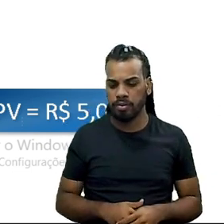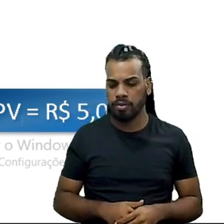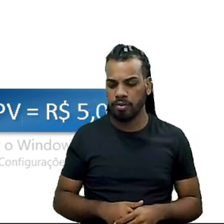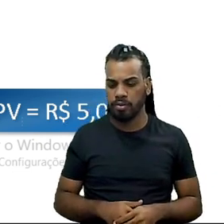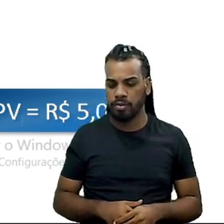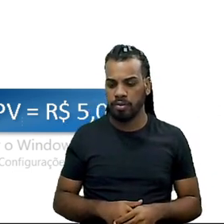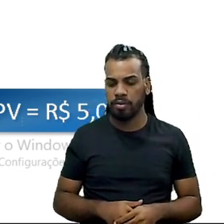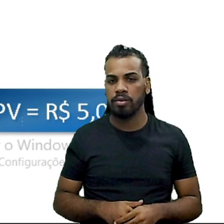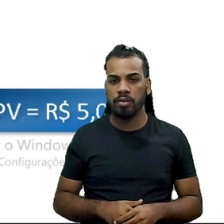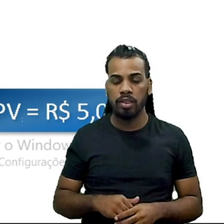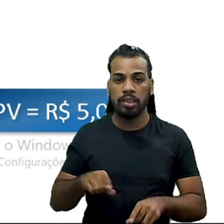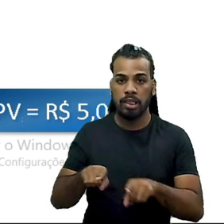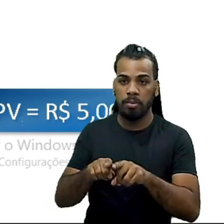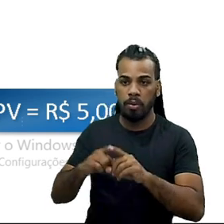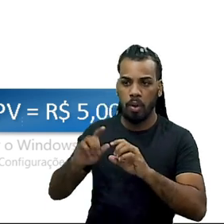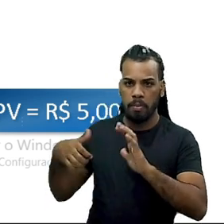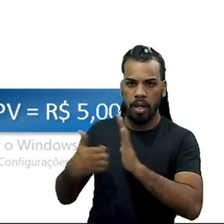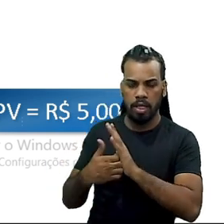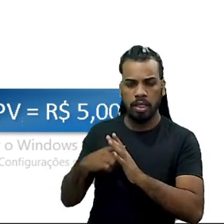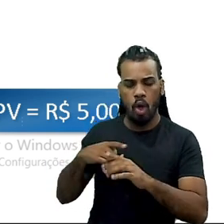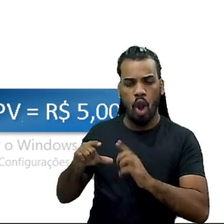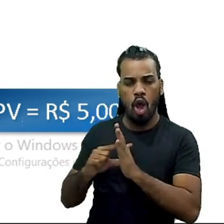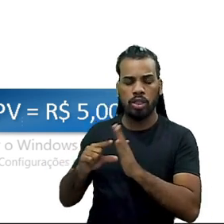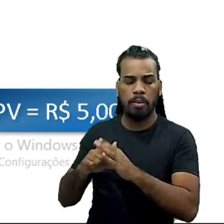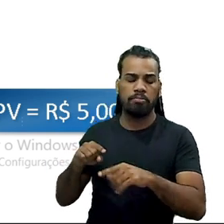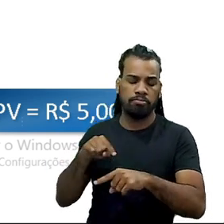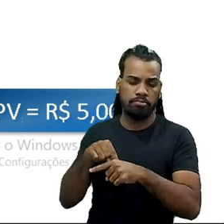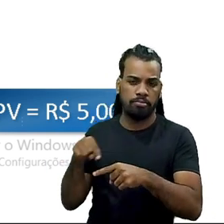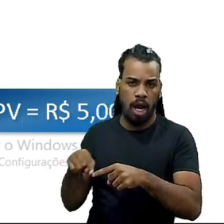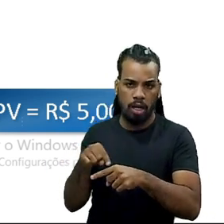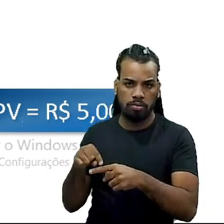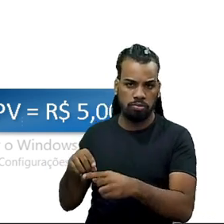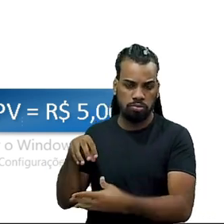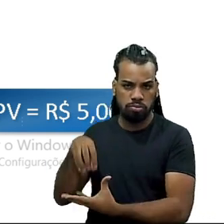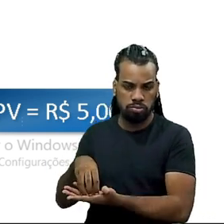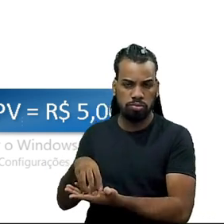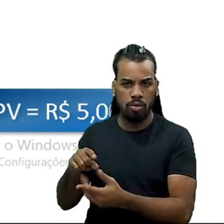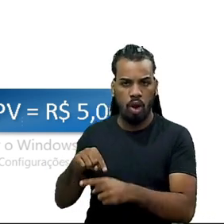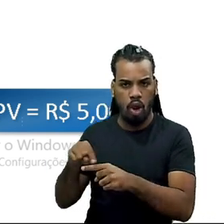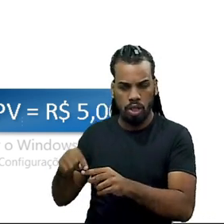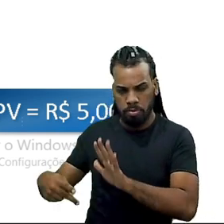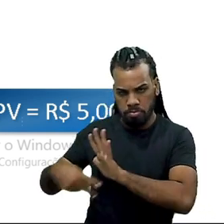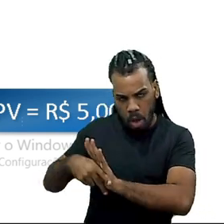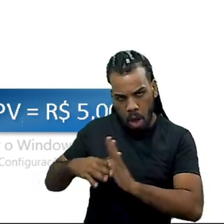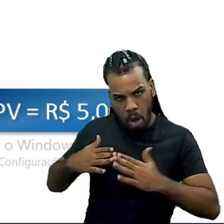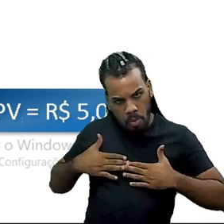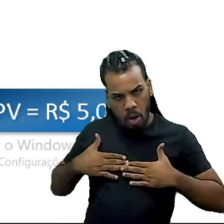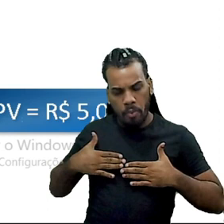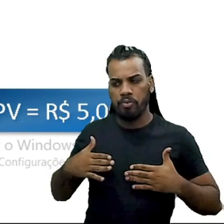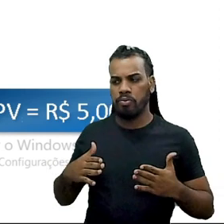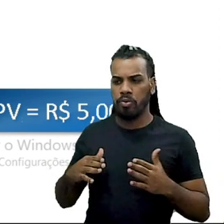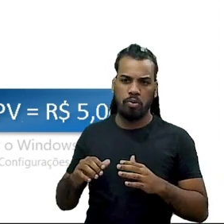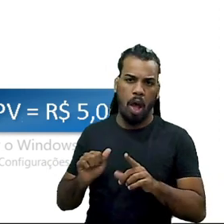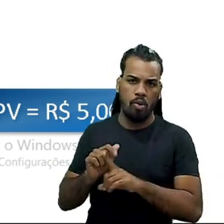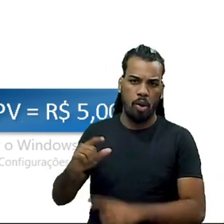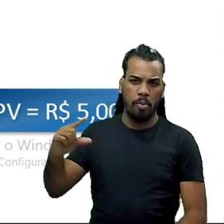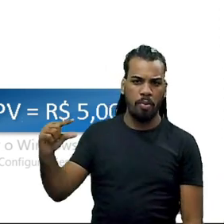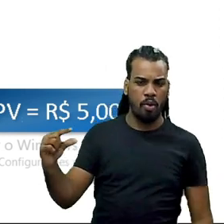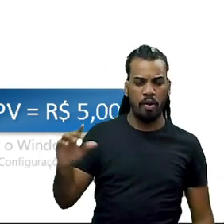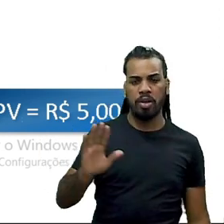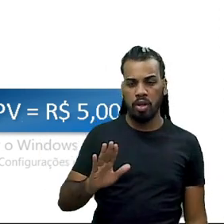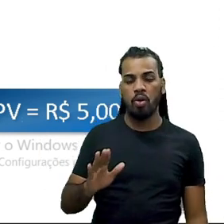é um empresário que tem uma loja de bairro, que ele tem uma loja própria, ele paga um aluguel menor, o